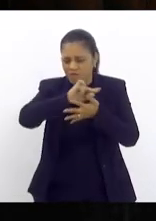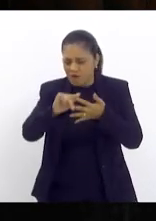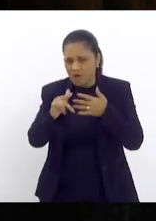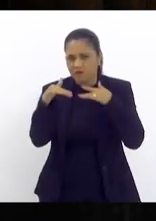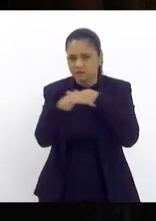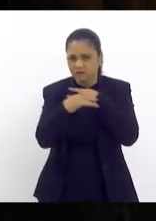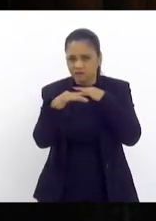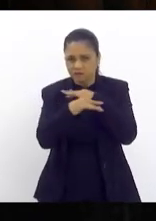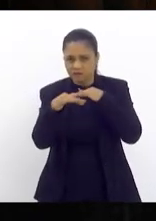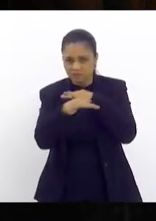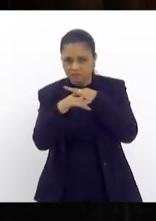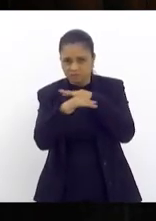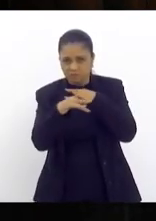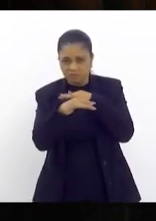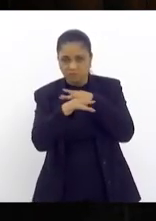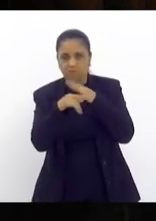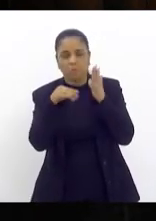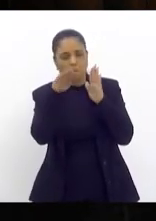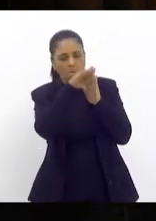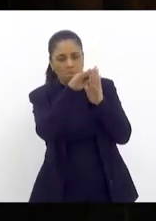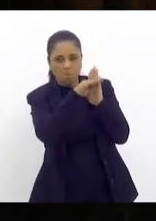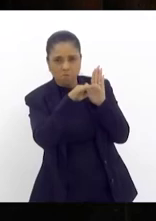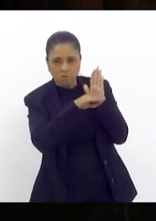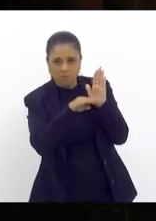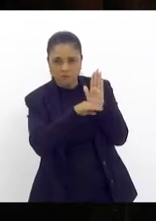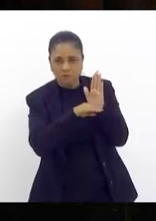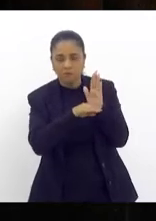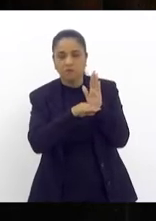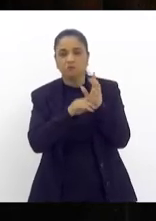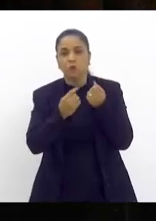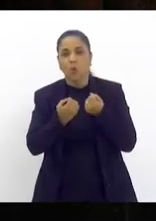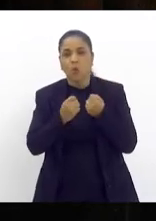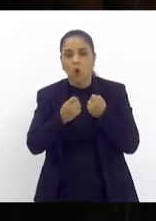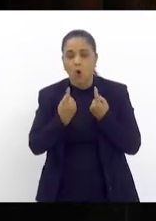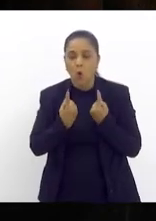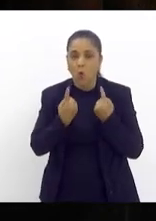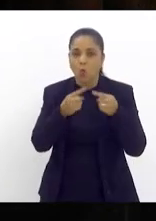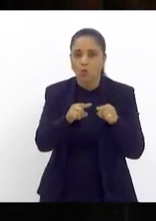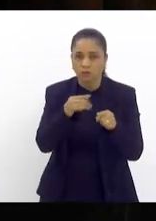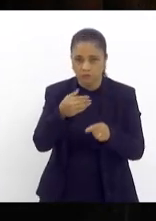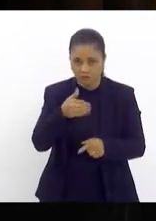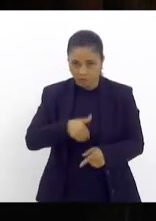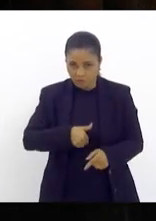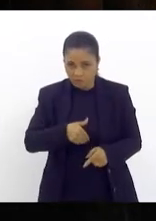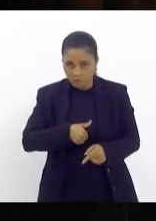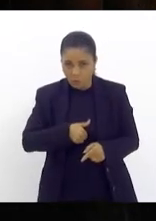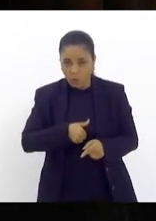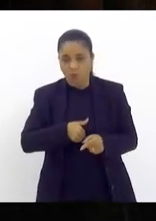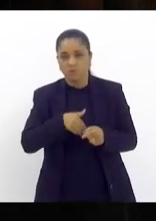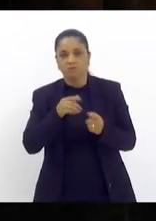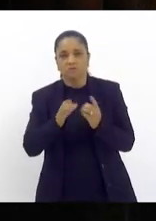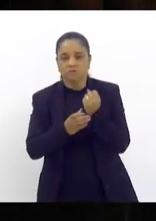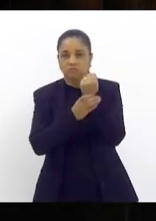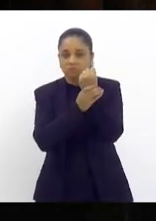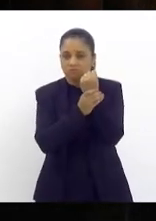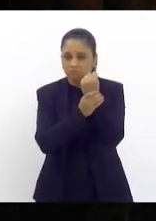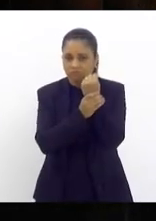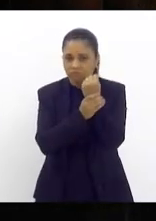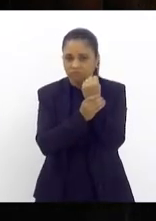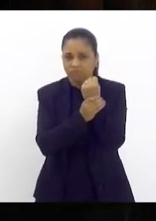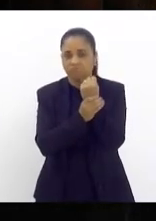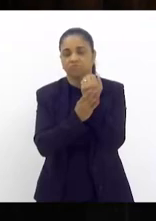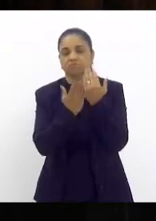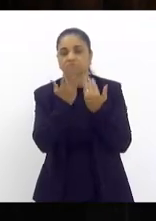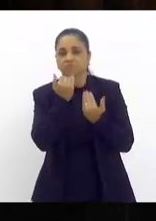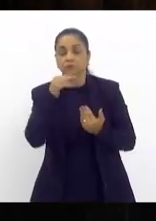de enfrentamento à fome, de transferência de renda, de segurança alimentar e nutricional, e fazem dos